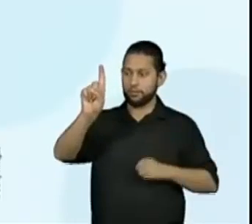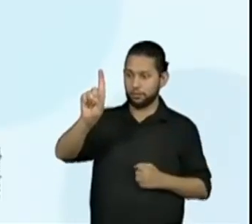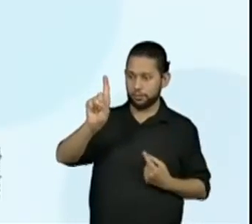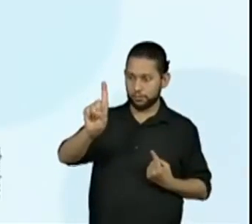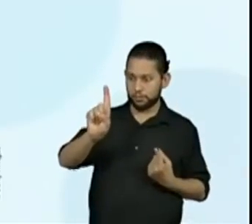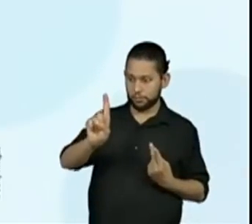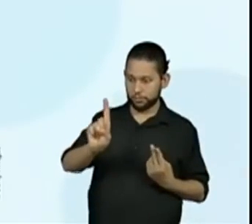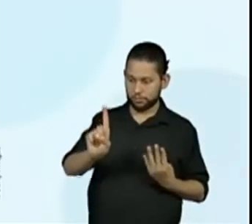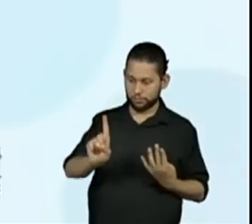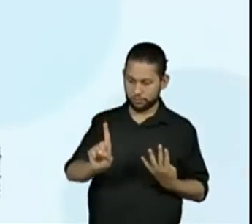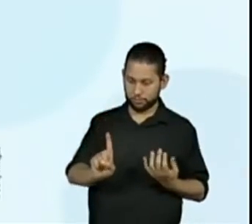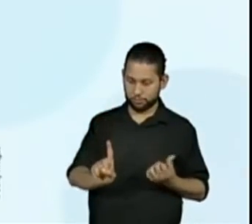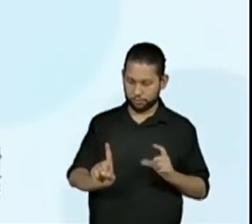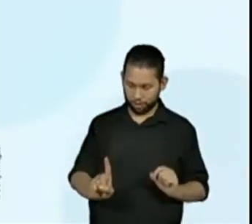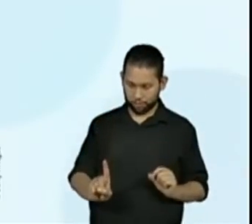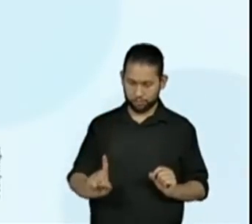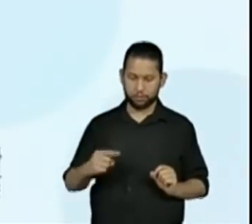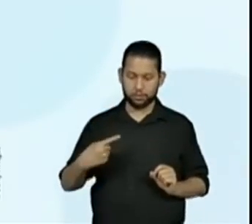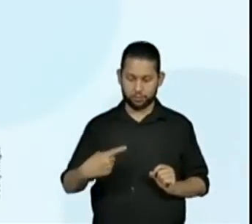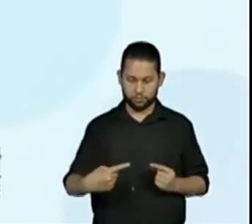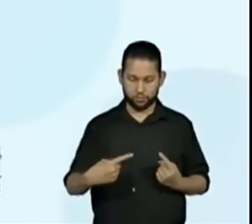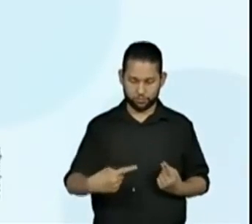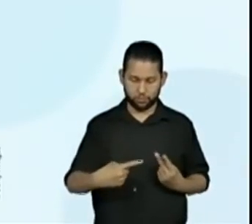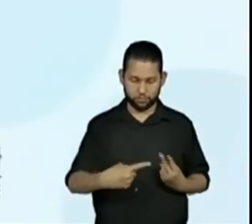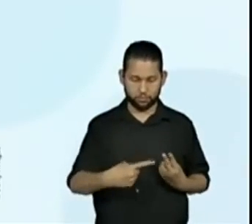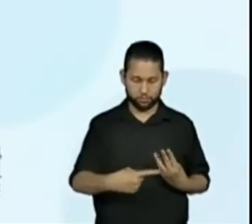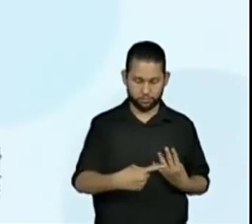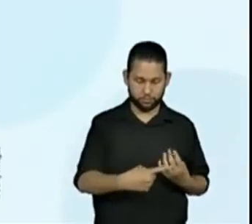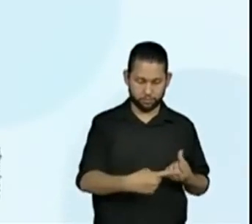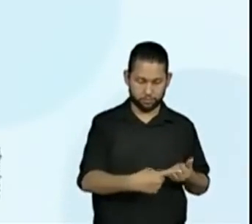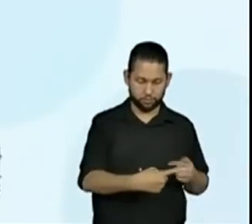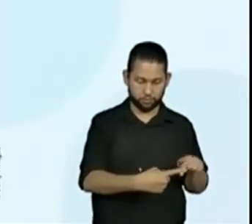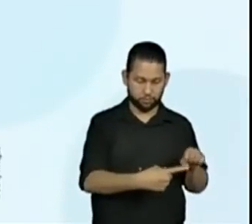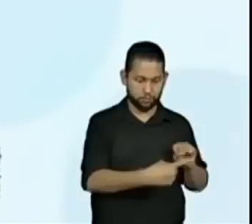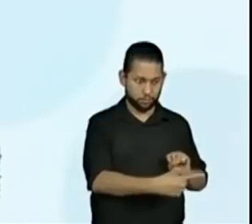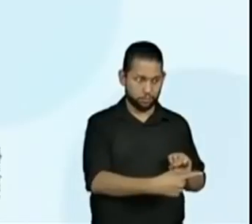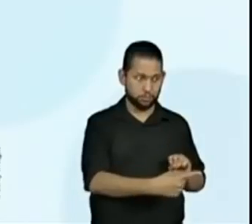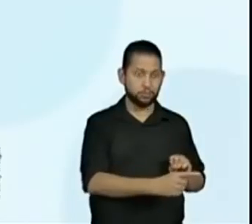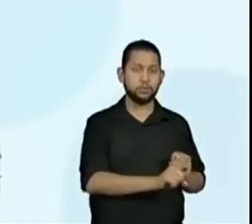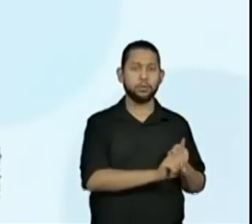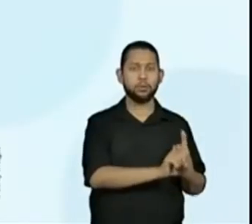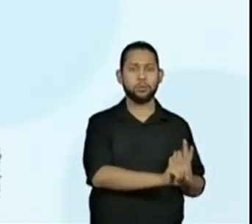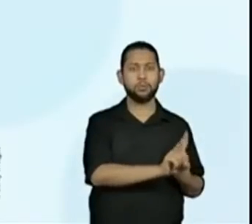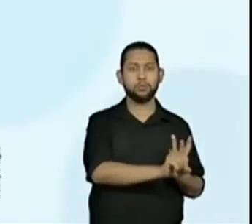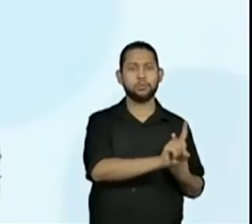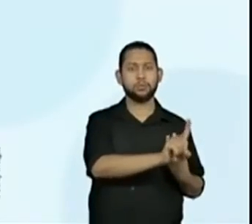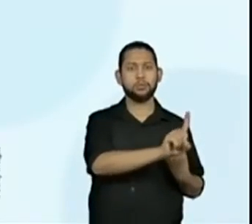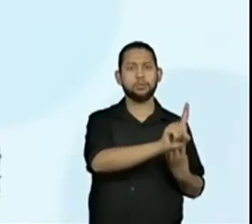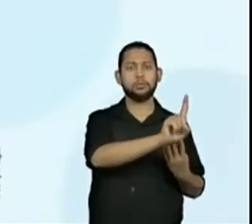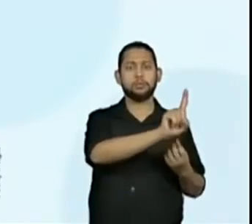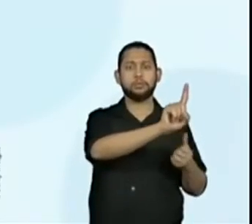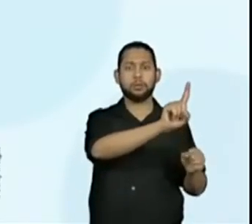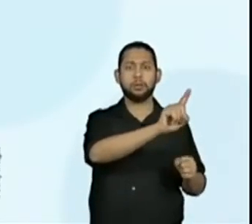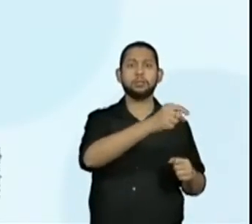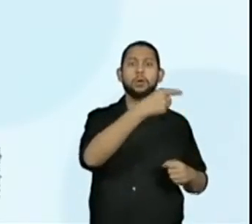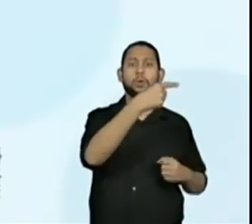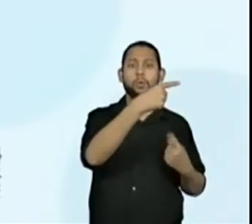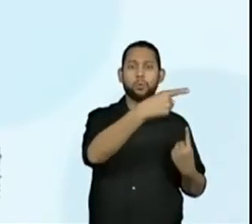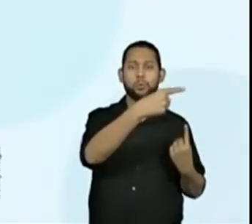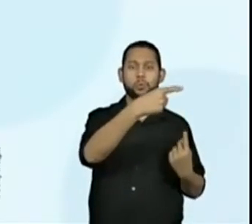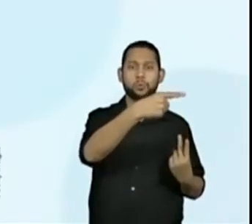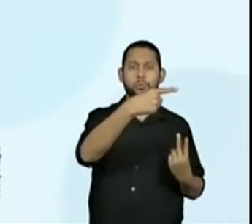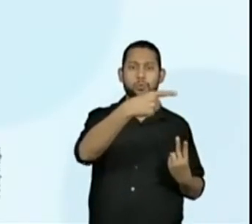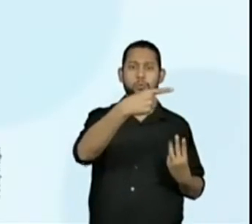bom temos 10 m deste lado 10